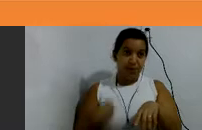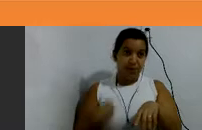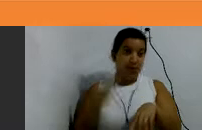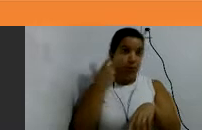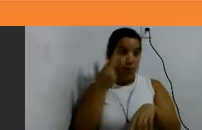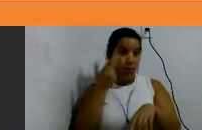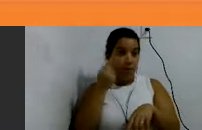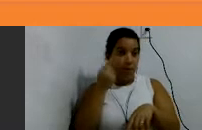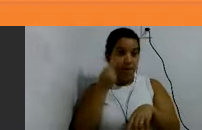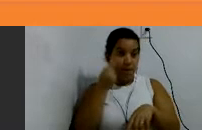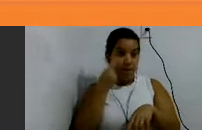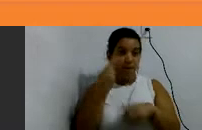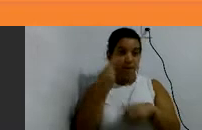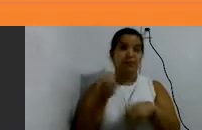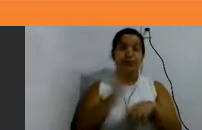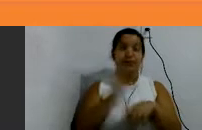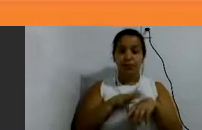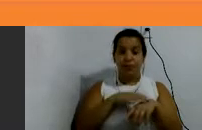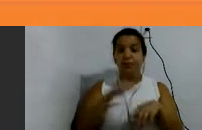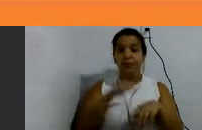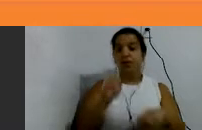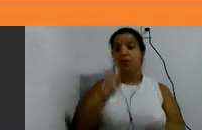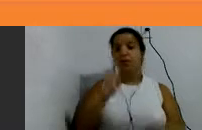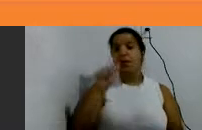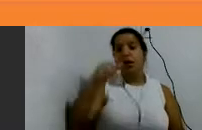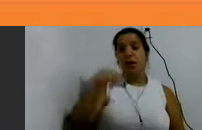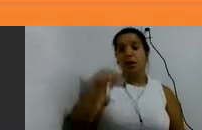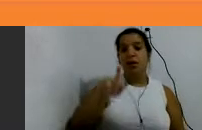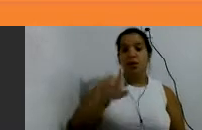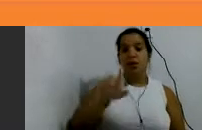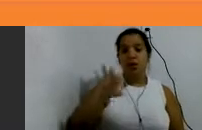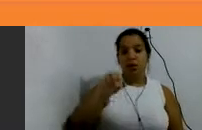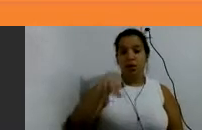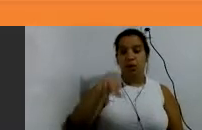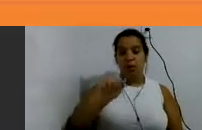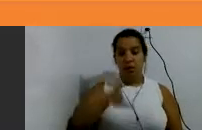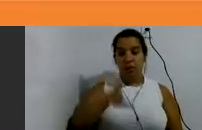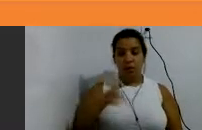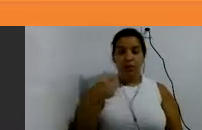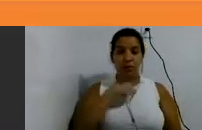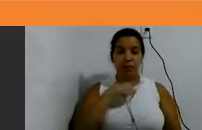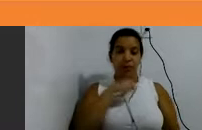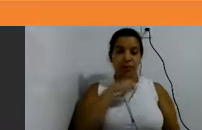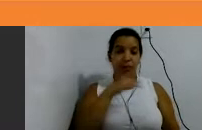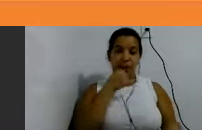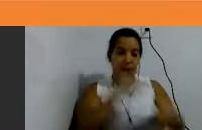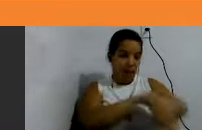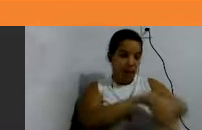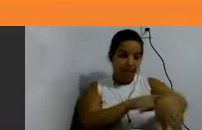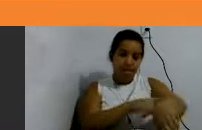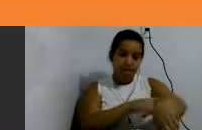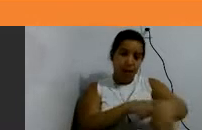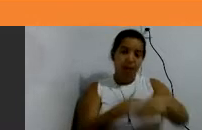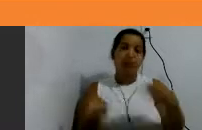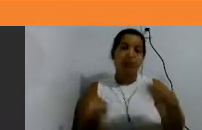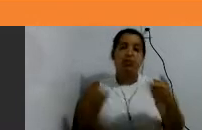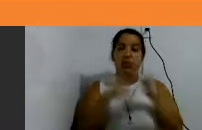ver leishmaniose ganglionar, porque é satélite. A gente teve uma lesão de pele, sistema